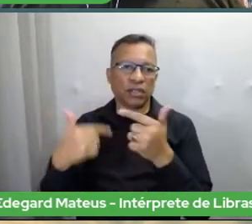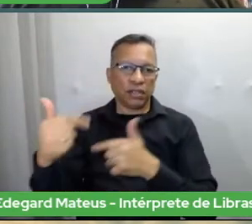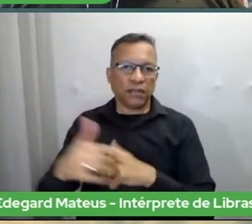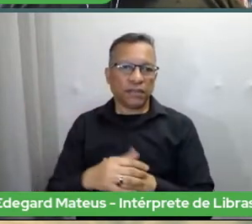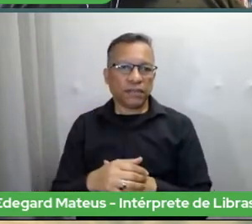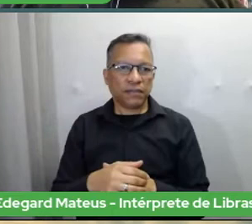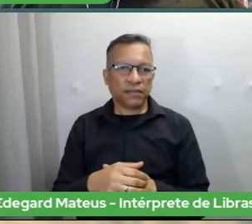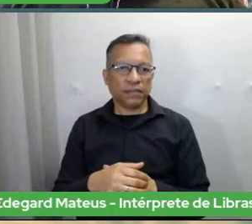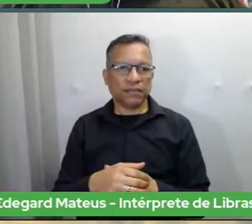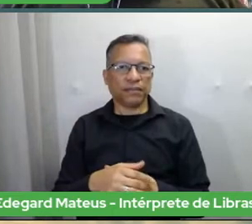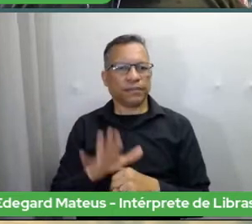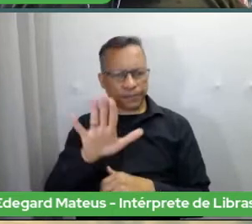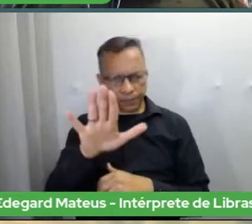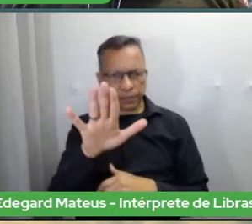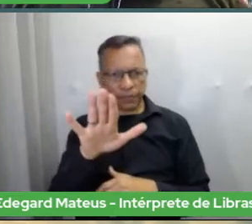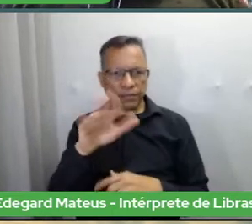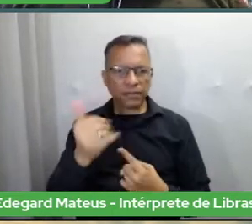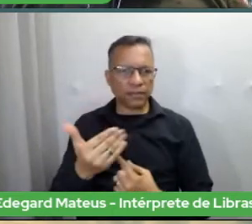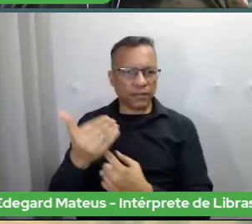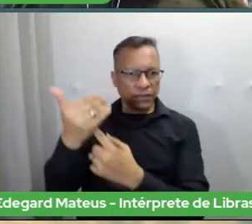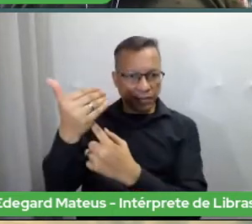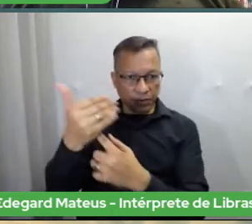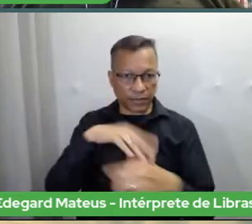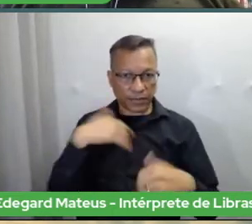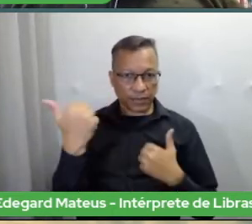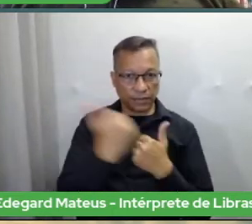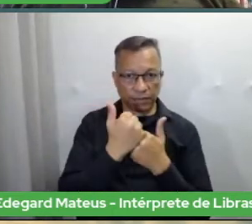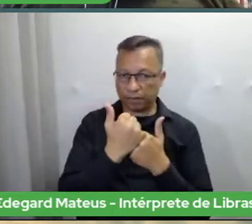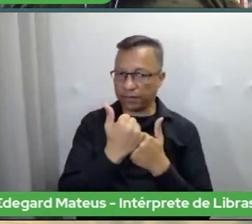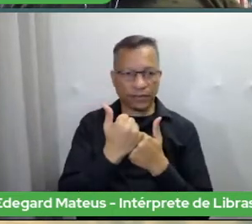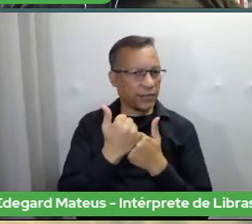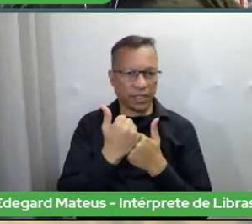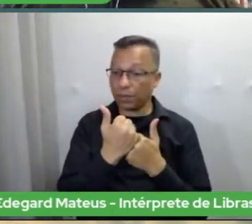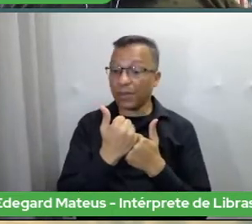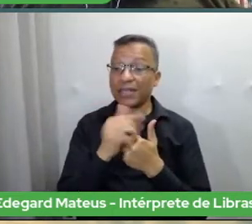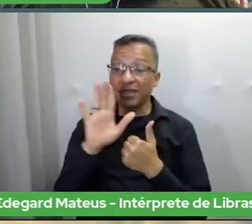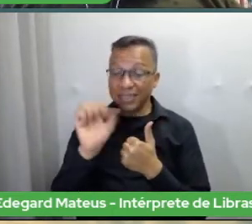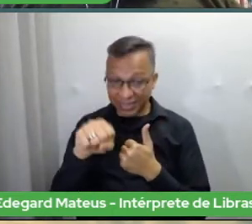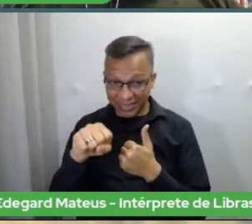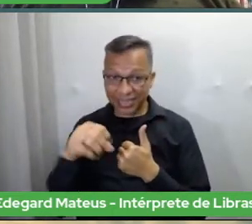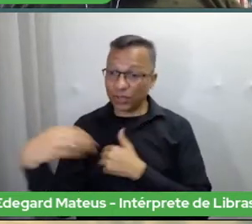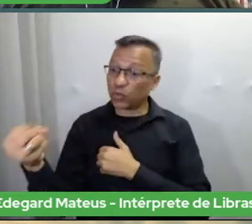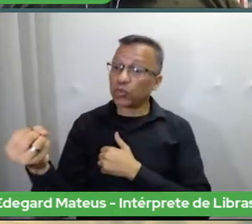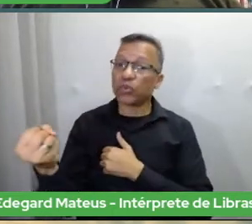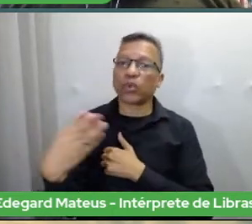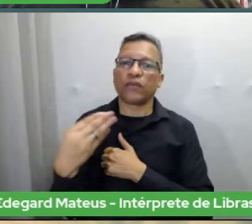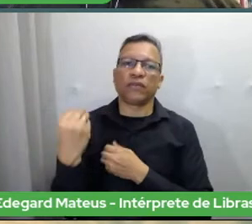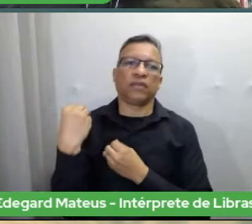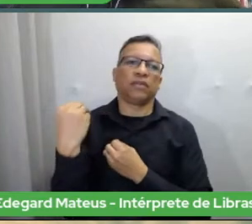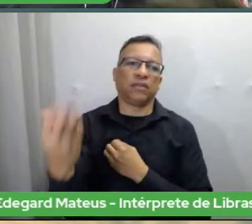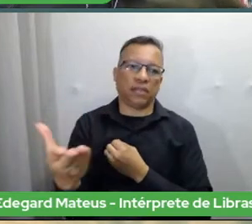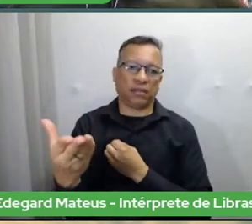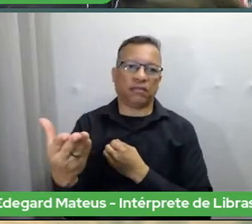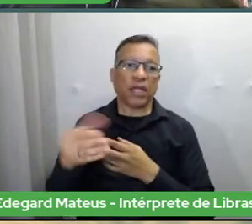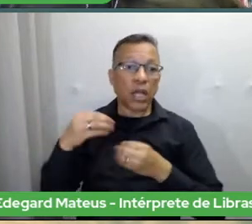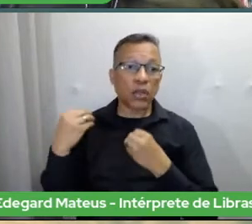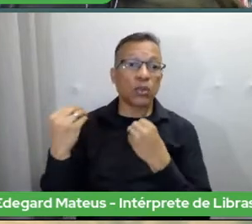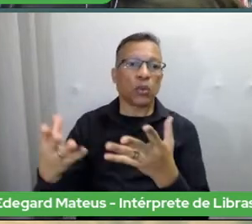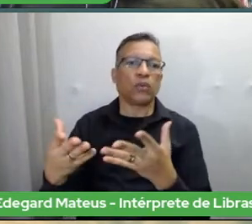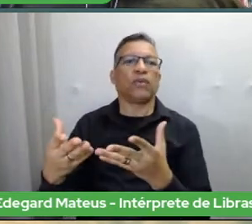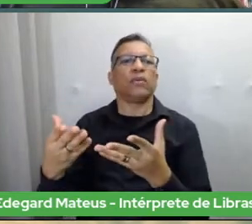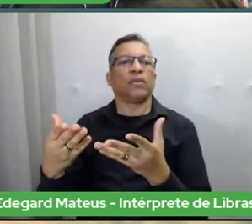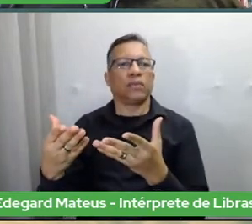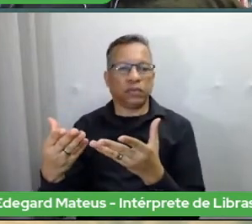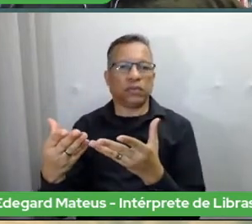Não é uma tecnologia substituta, é sobre entregar novos valores. Então, nós vamos proporcionar a entrega de novas capacidades